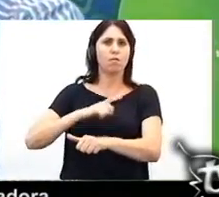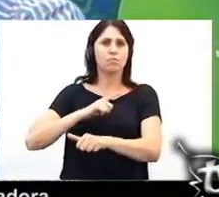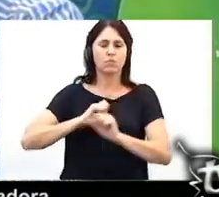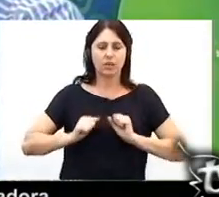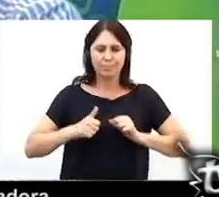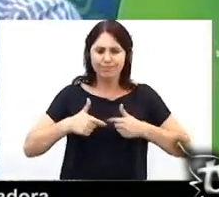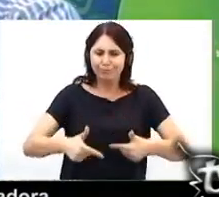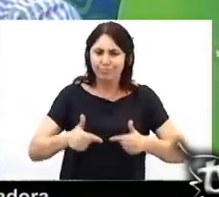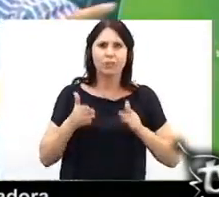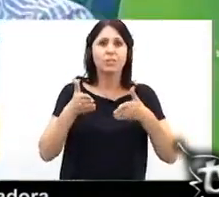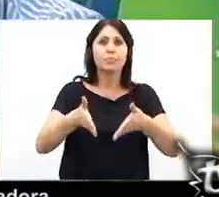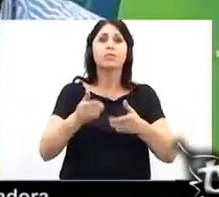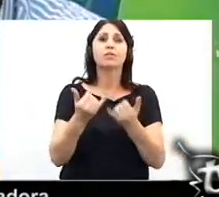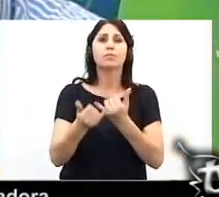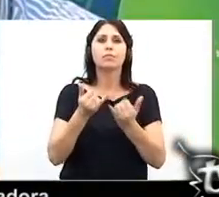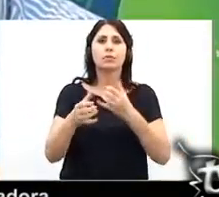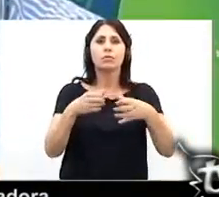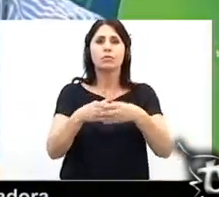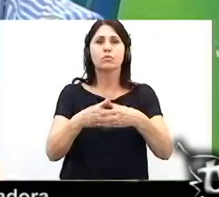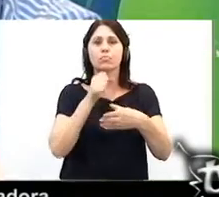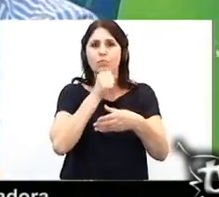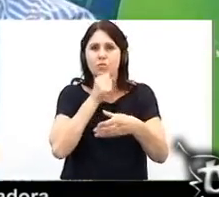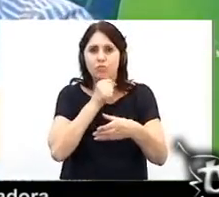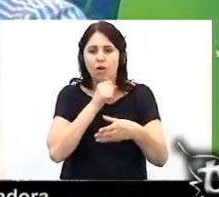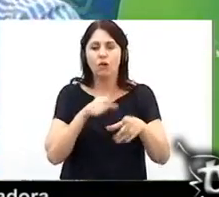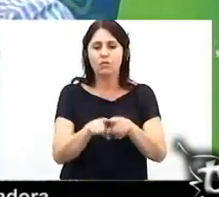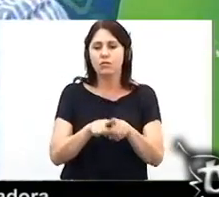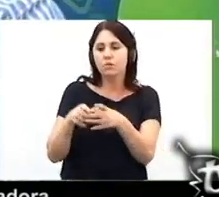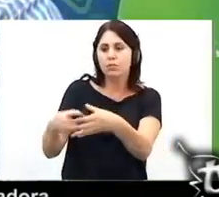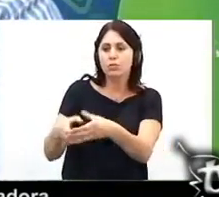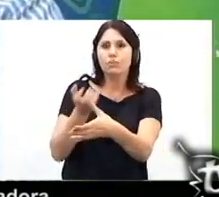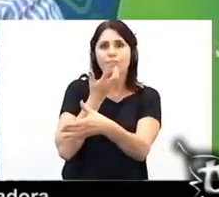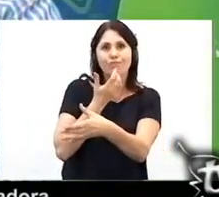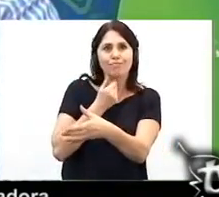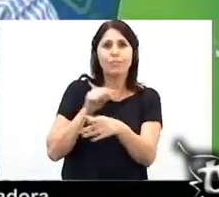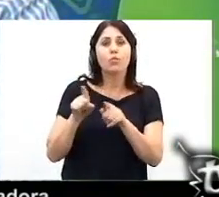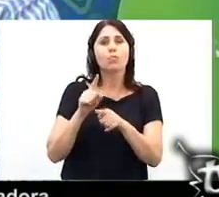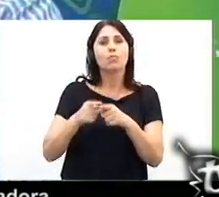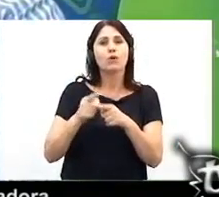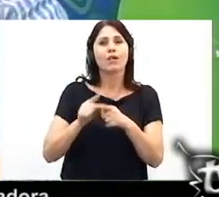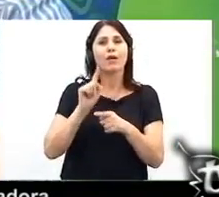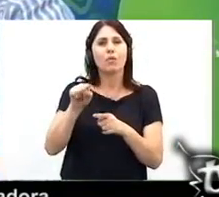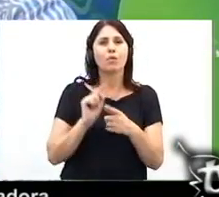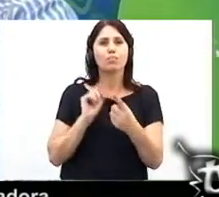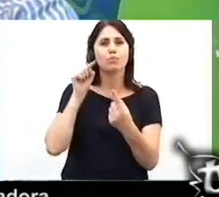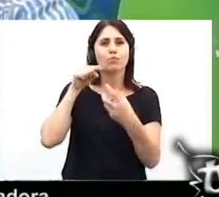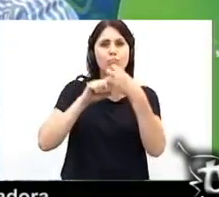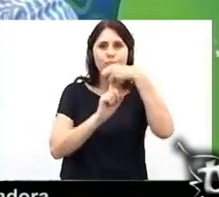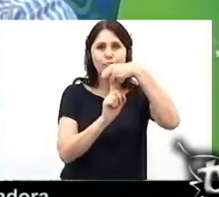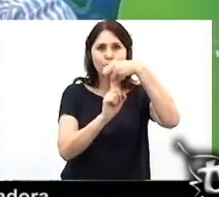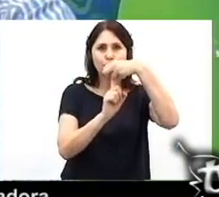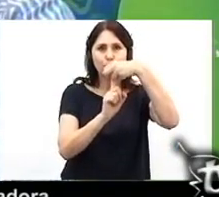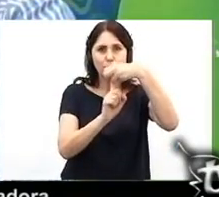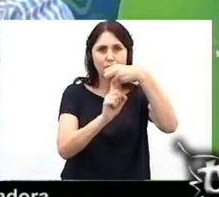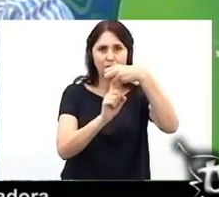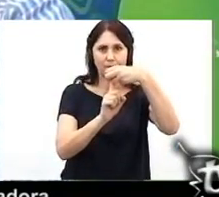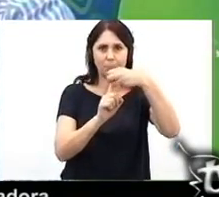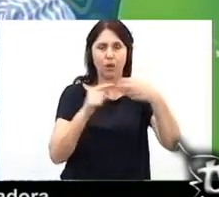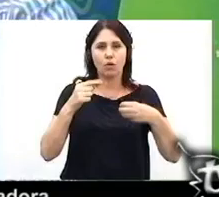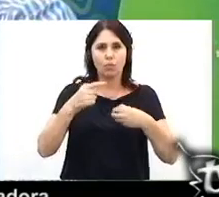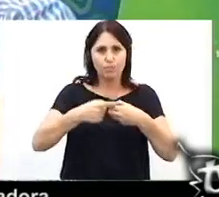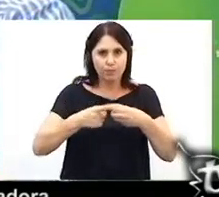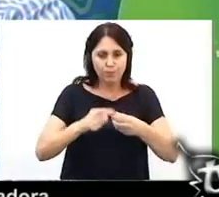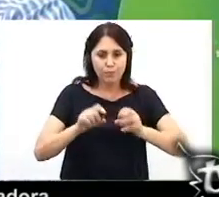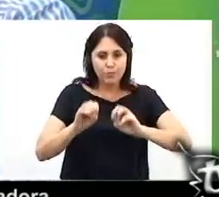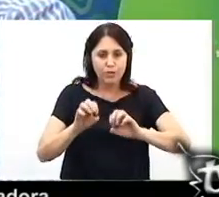que a Raquel pode falar mais adiante, né, que tem um impacto na nossa sociedade, que tem um impacto na nossa cidade. Quer dizer, ações